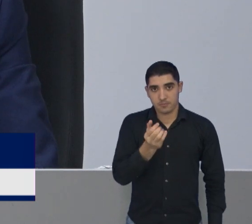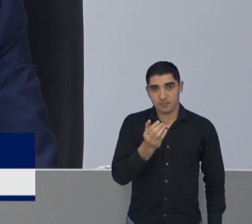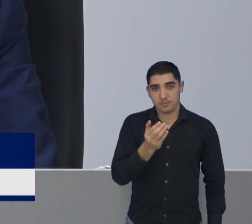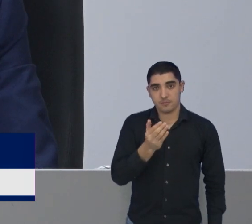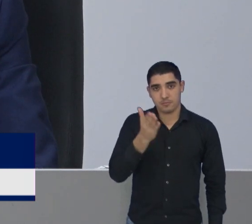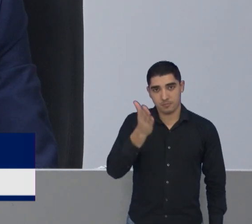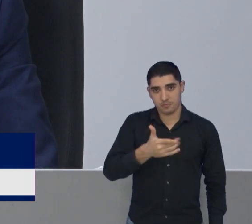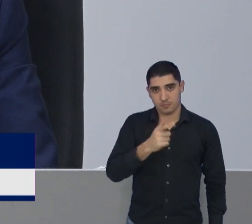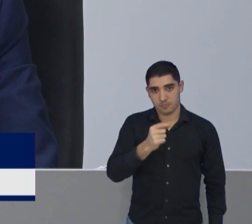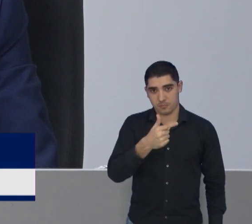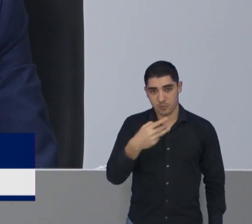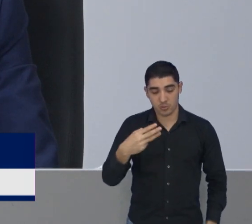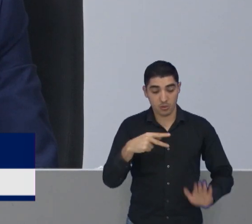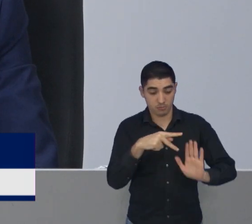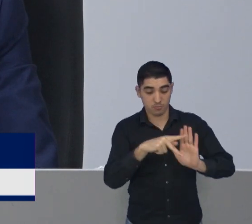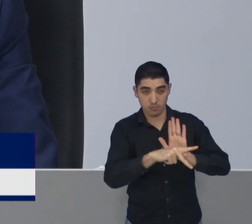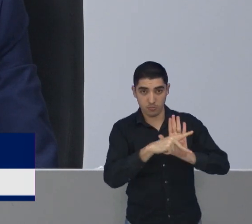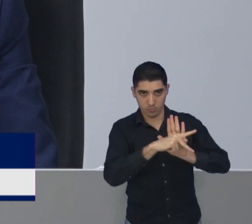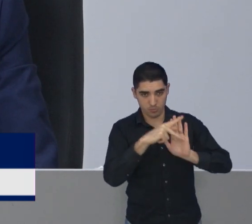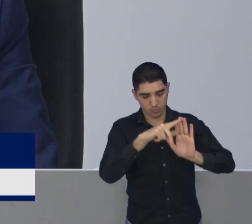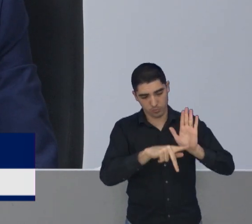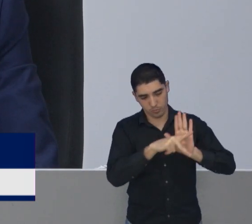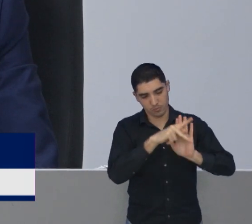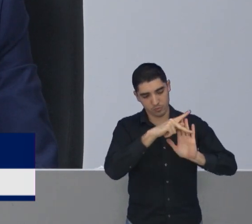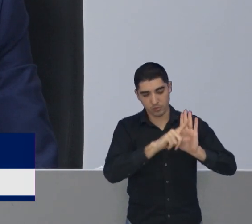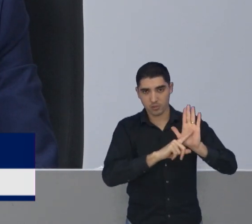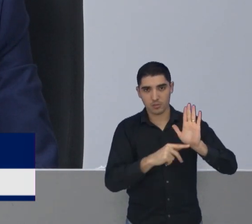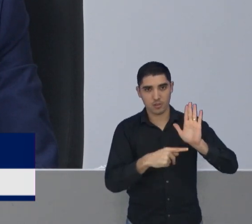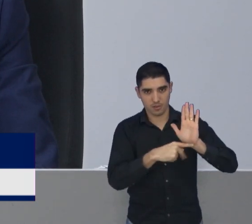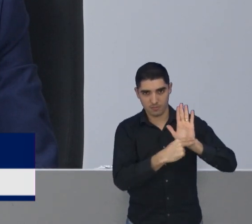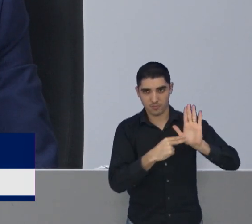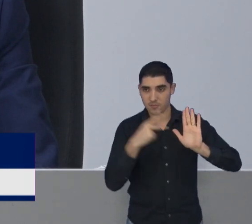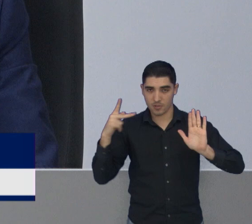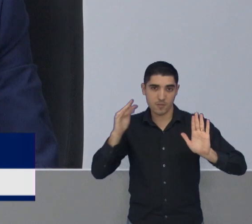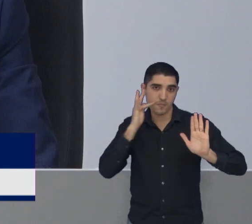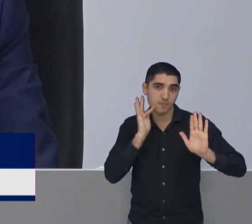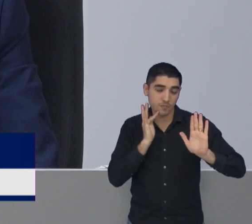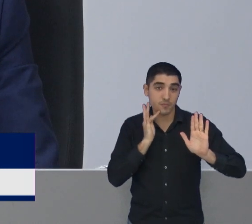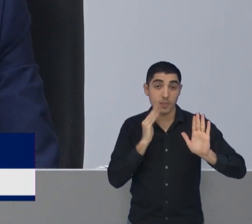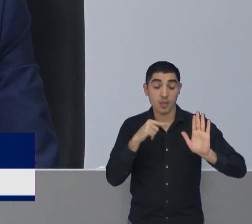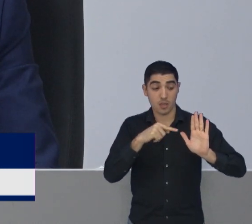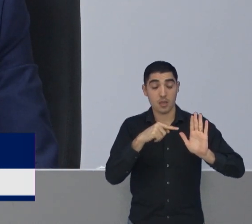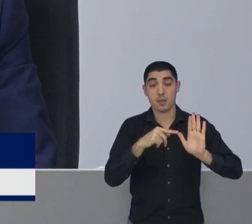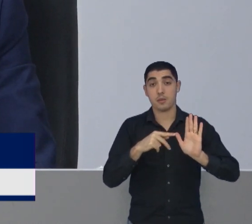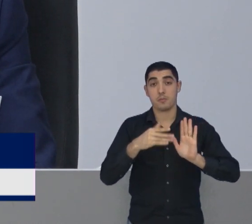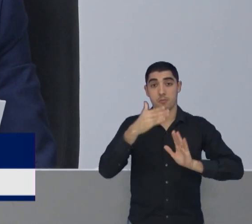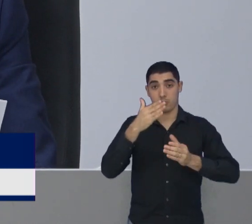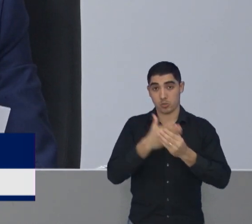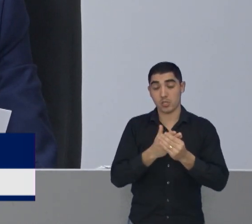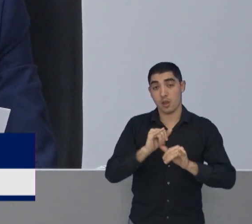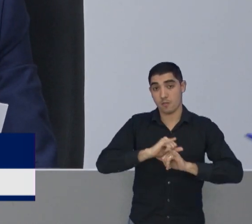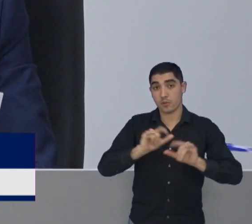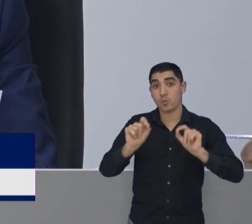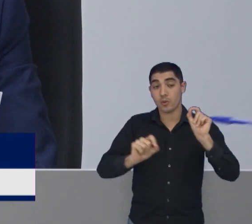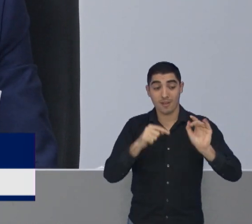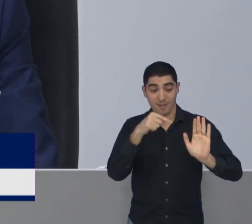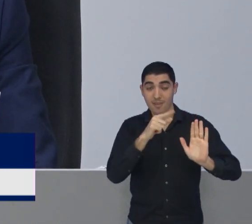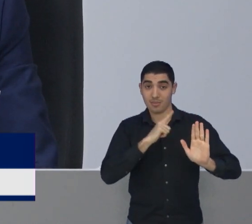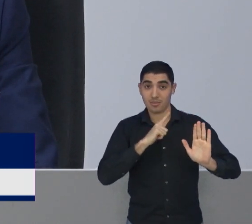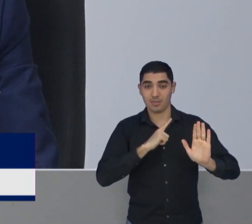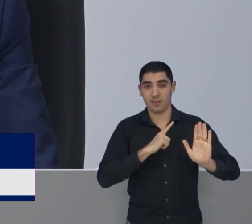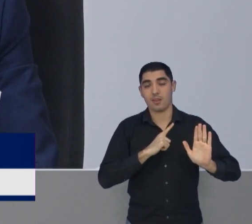16/2023, autoria do vereador Fabião Zagueiro. Em votação, o processo. Informo aos senhores vereadores que o processo